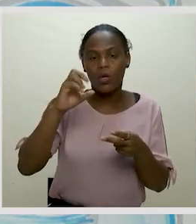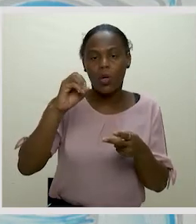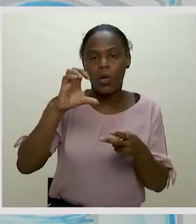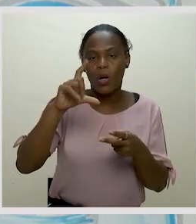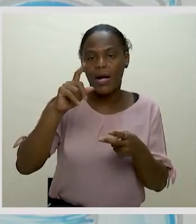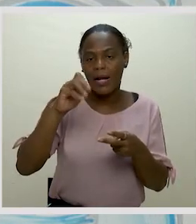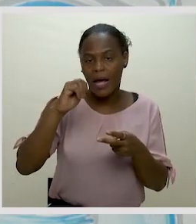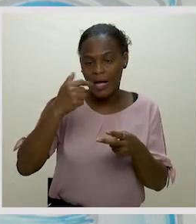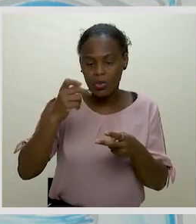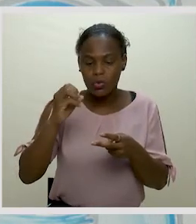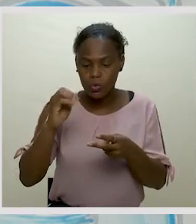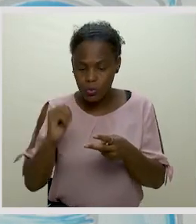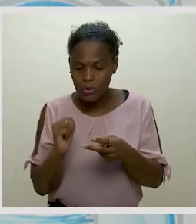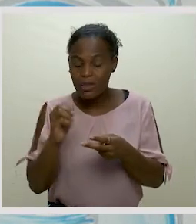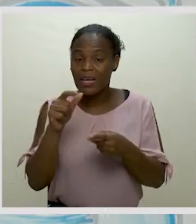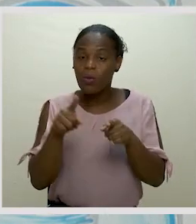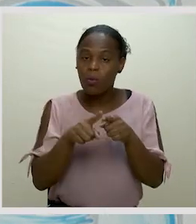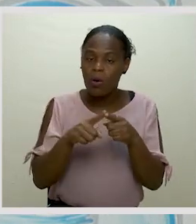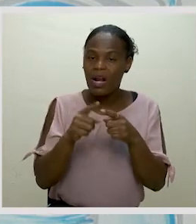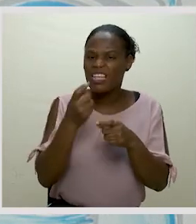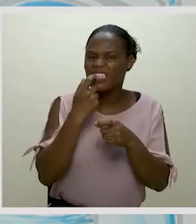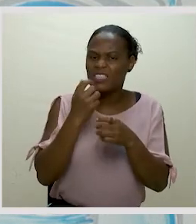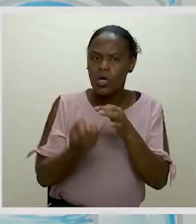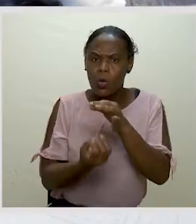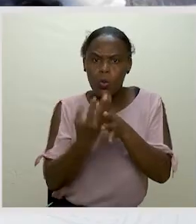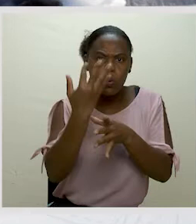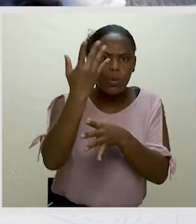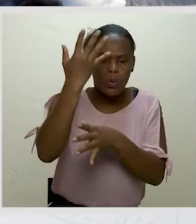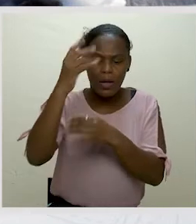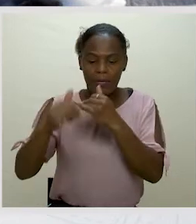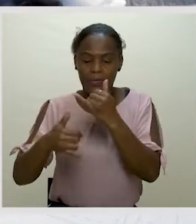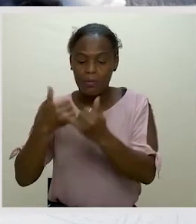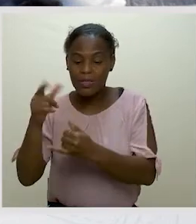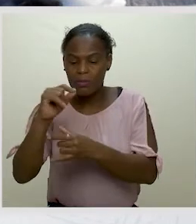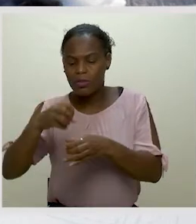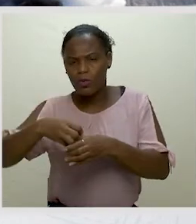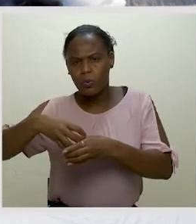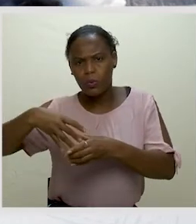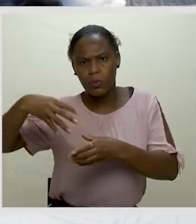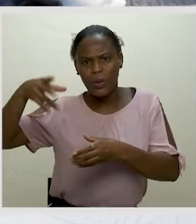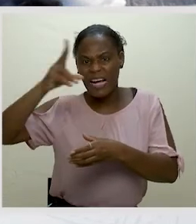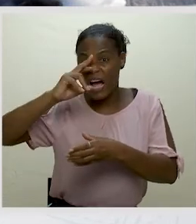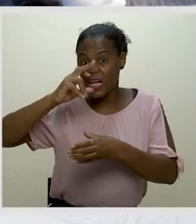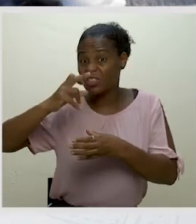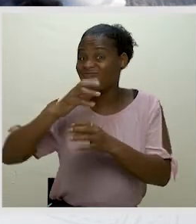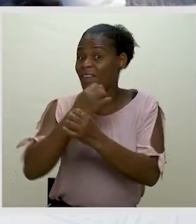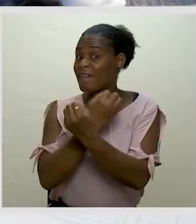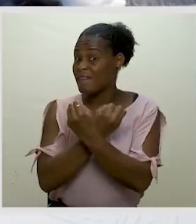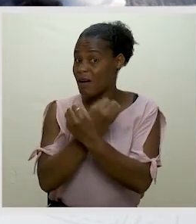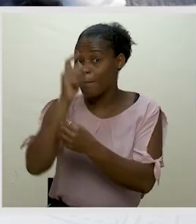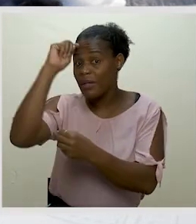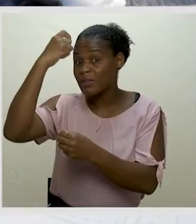cinzas dos vulcões. E atenção que essas cinzas e esses gases são tóxicos, são muito